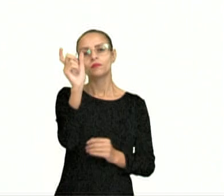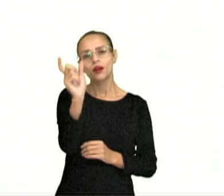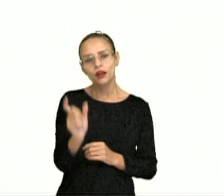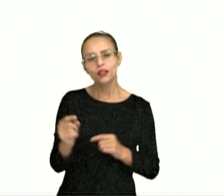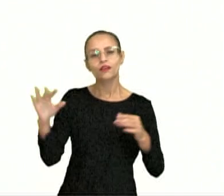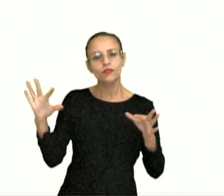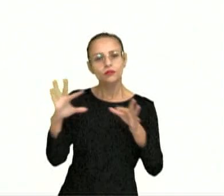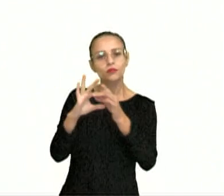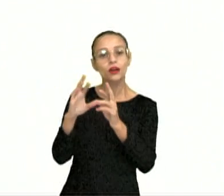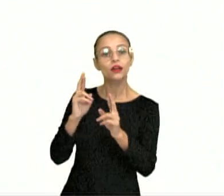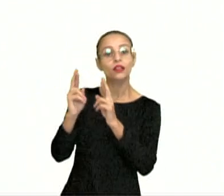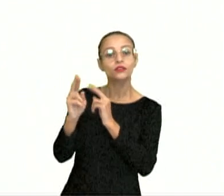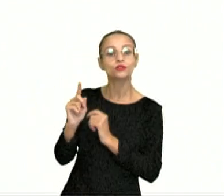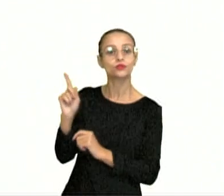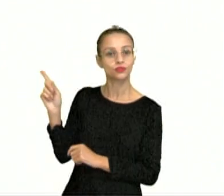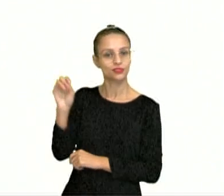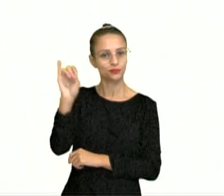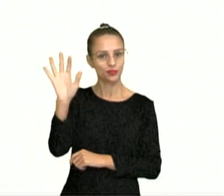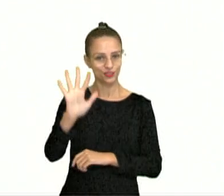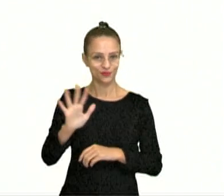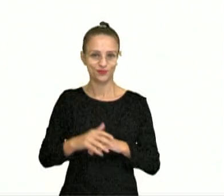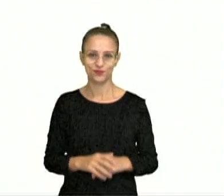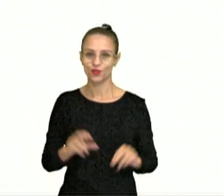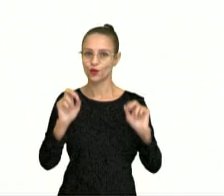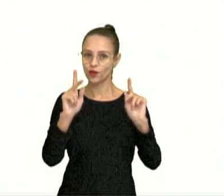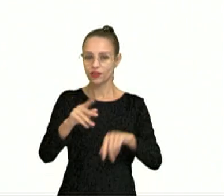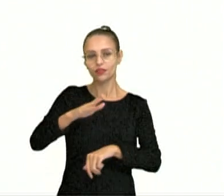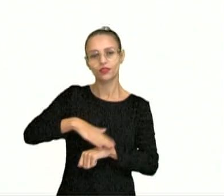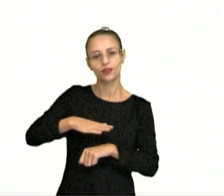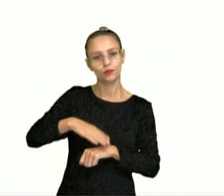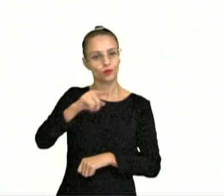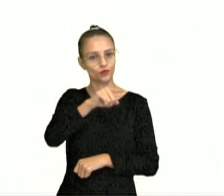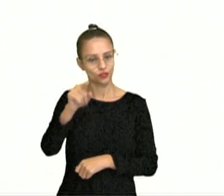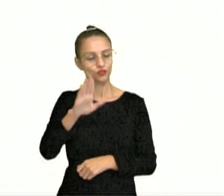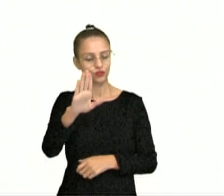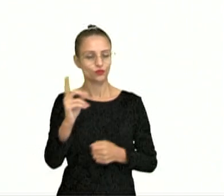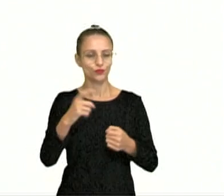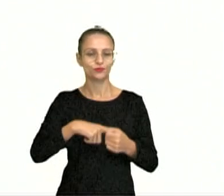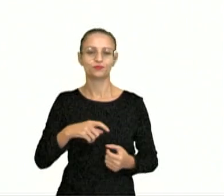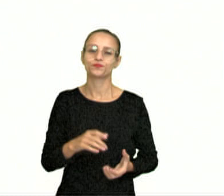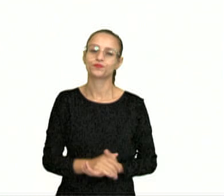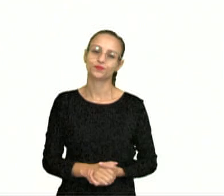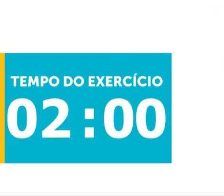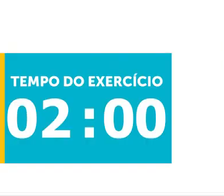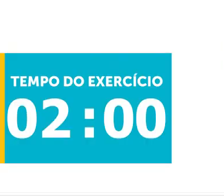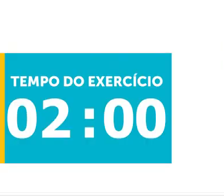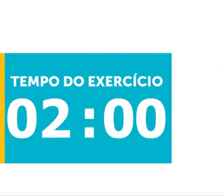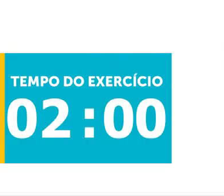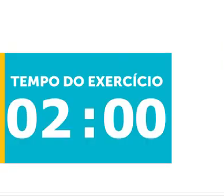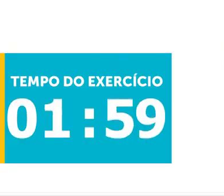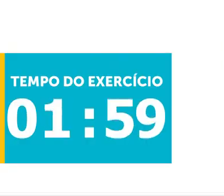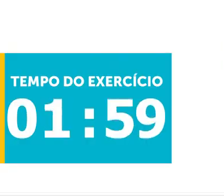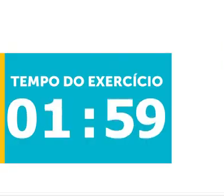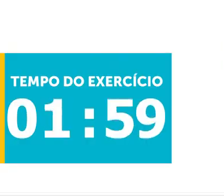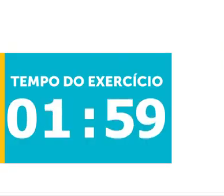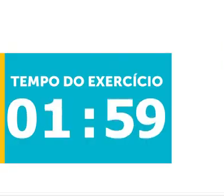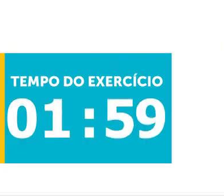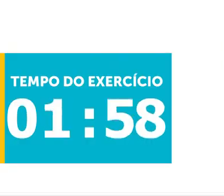que têm relação com esse assunto. Eu vou dar um tempinho para vocês e eu já retorno.